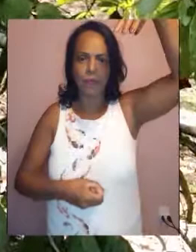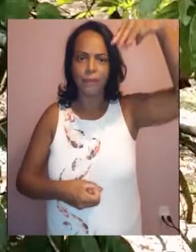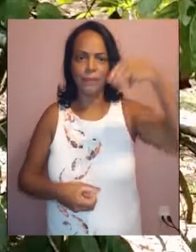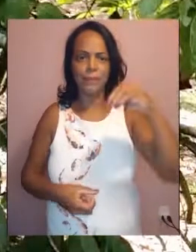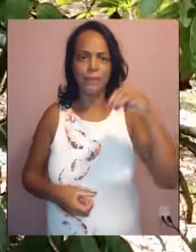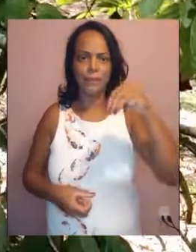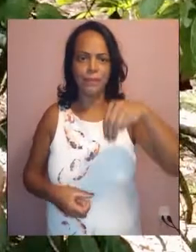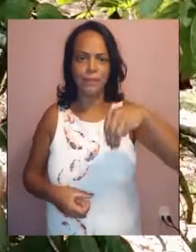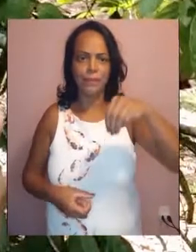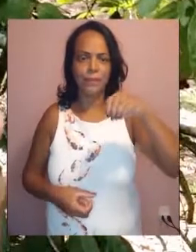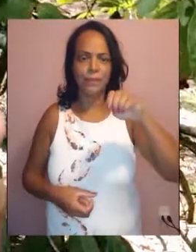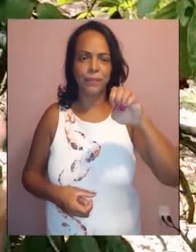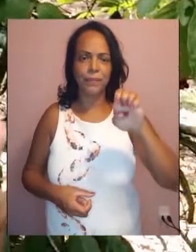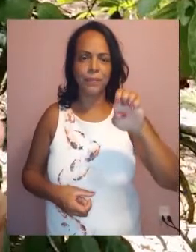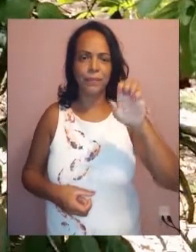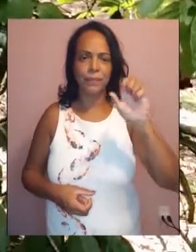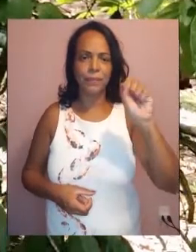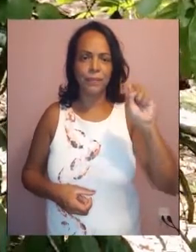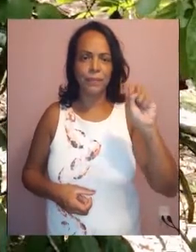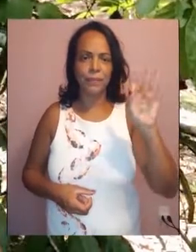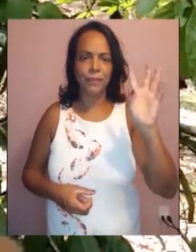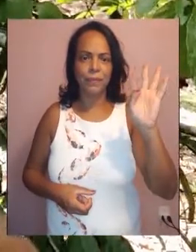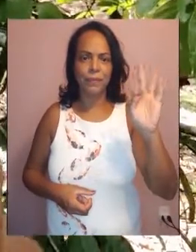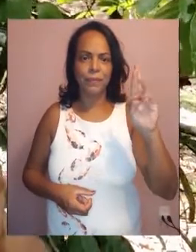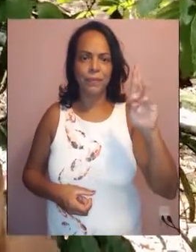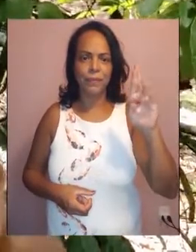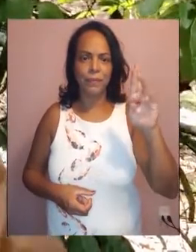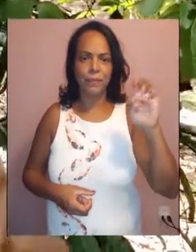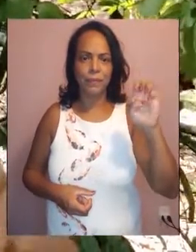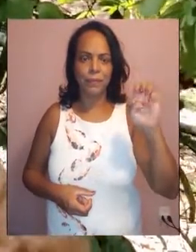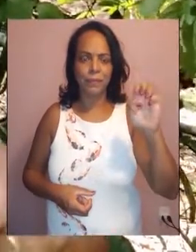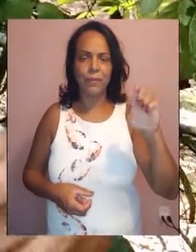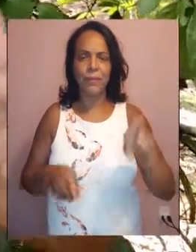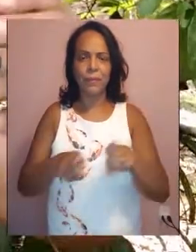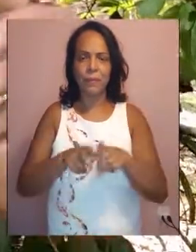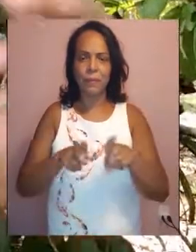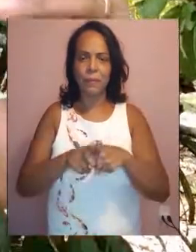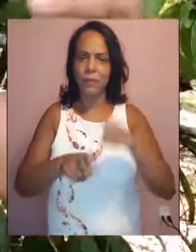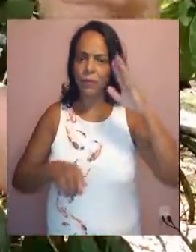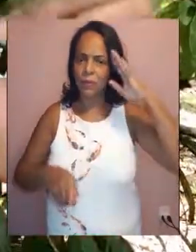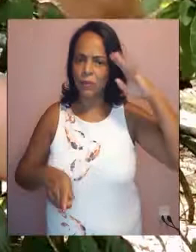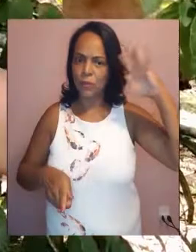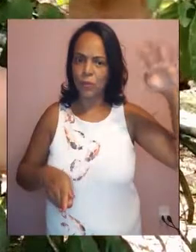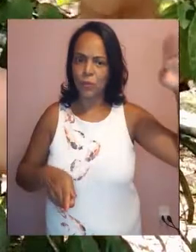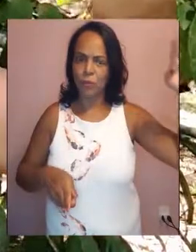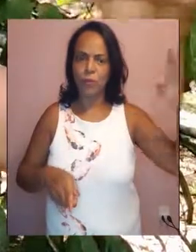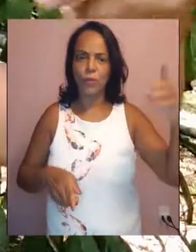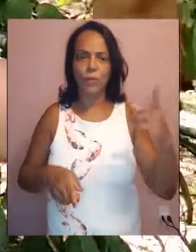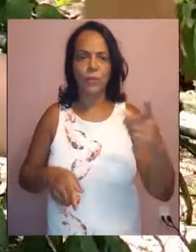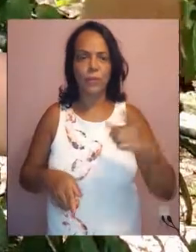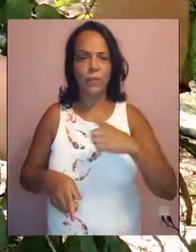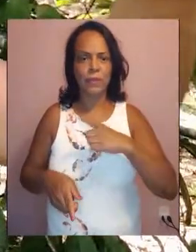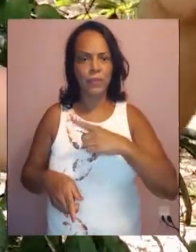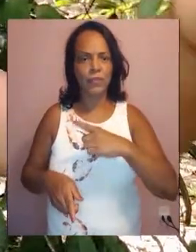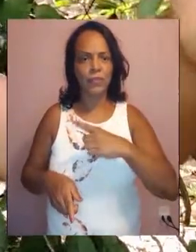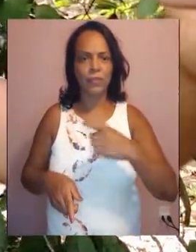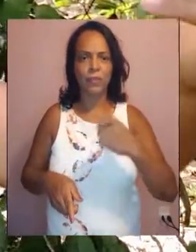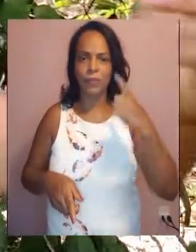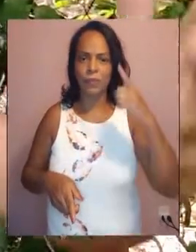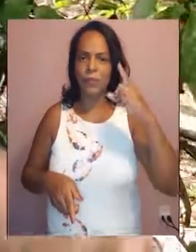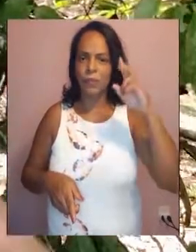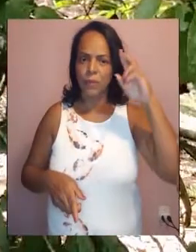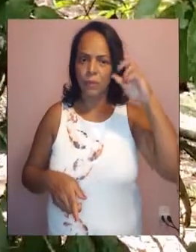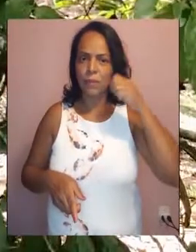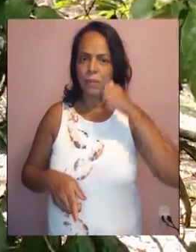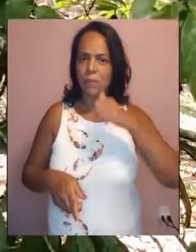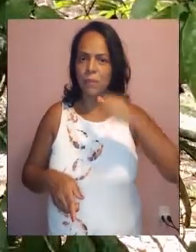disciplinava pelas suas peraltices, né? O que já indicava a missão que ele receberia na